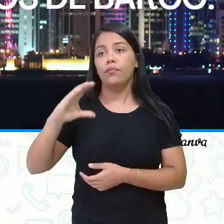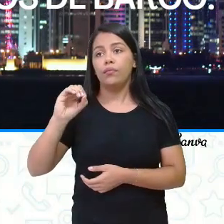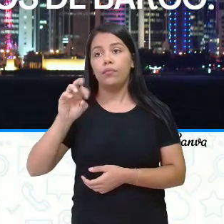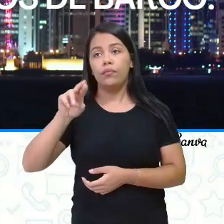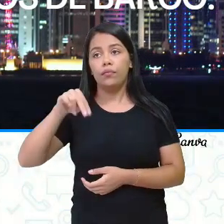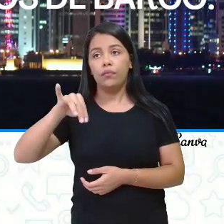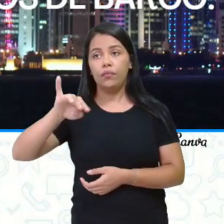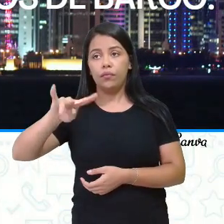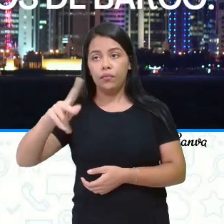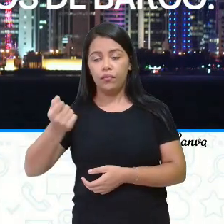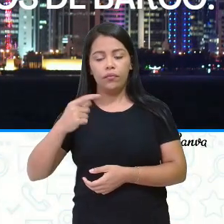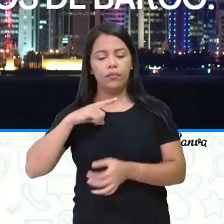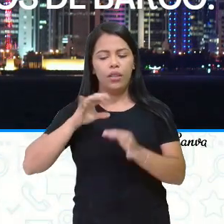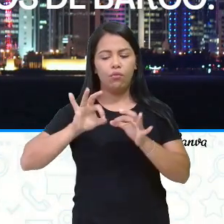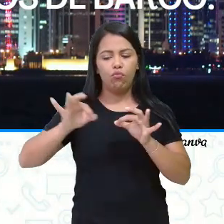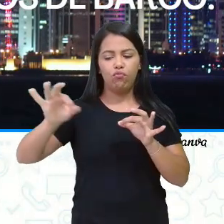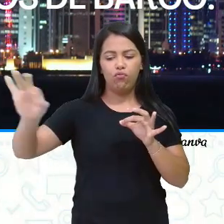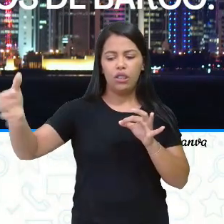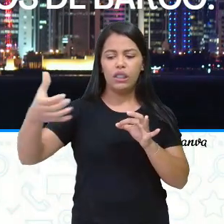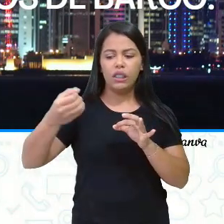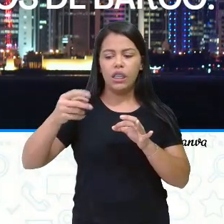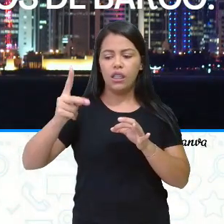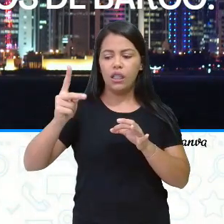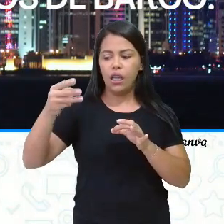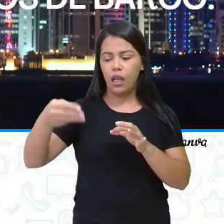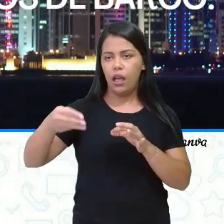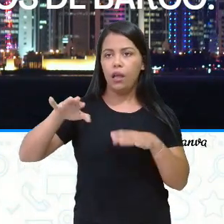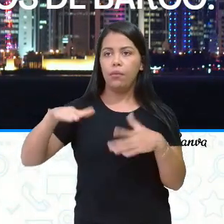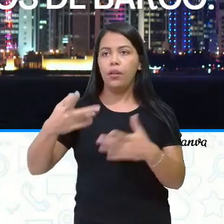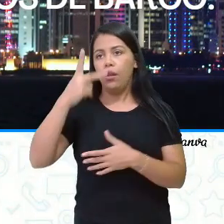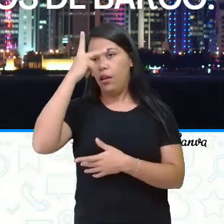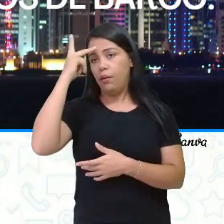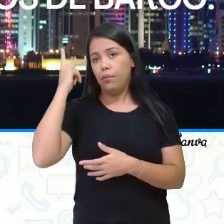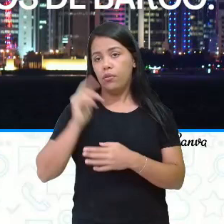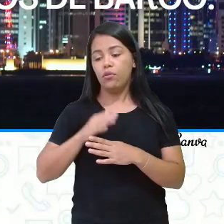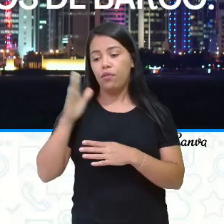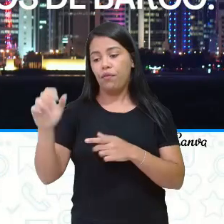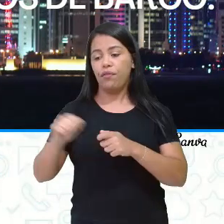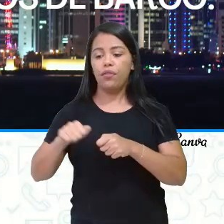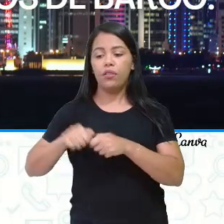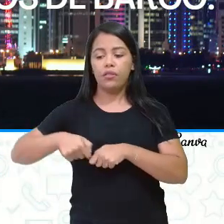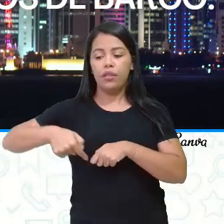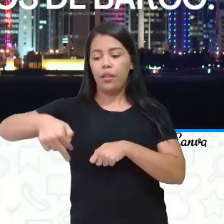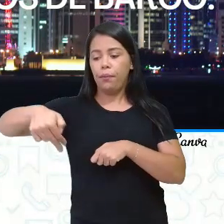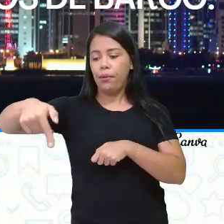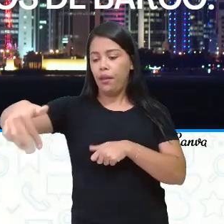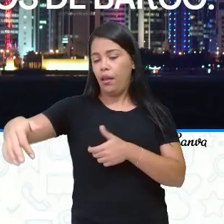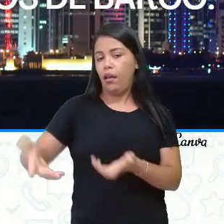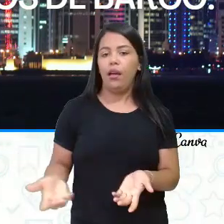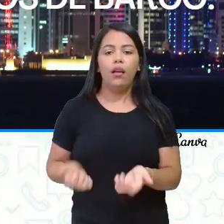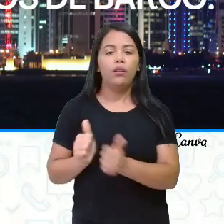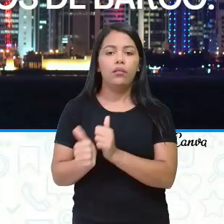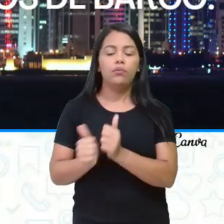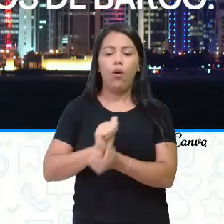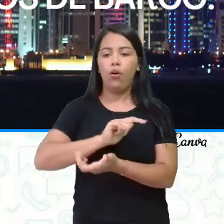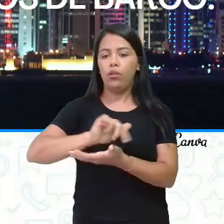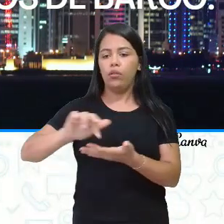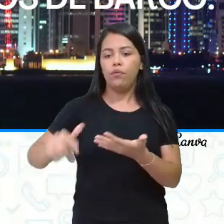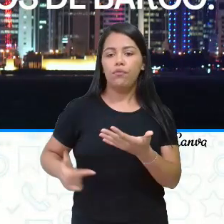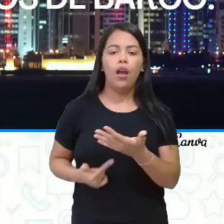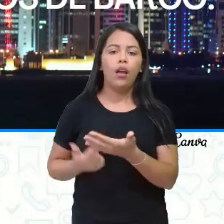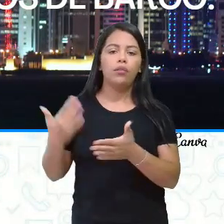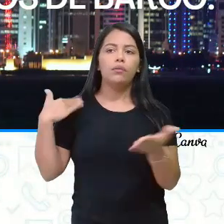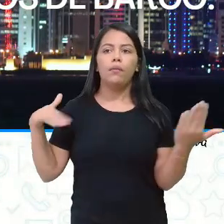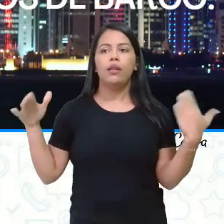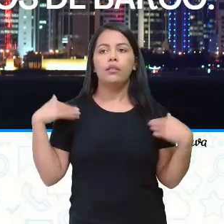6 quilômetros de extensão. No Corniche do Catar, as pessoas fazem caminhadas, esportes e passeios de barco. Olha